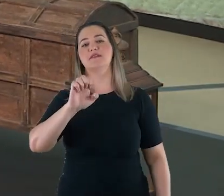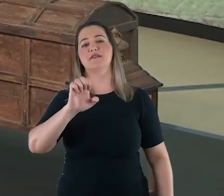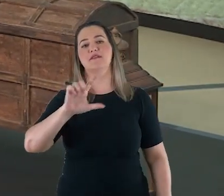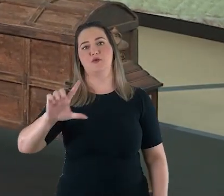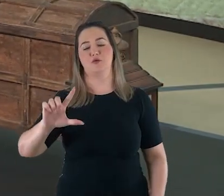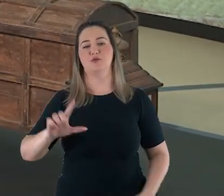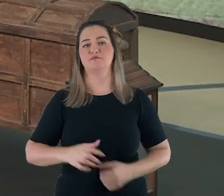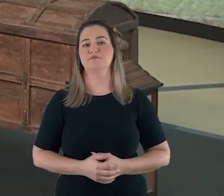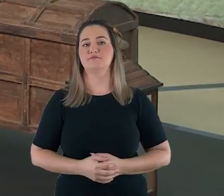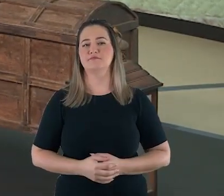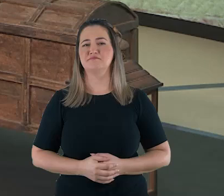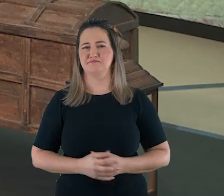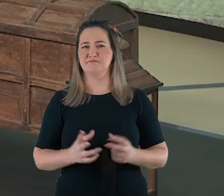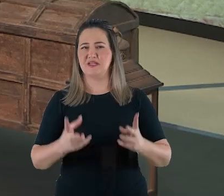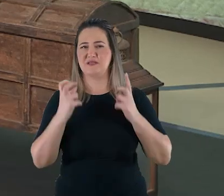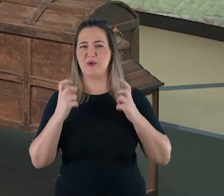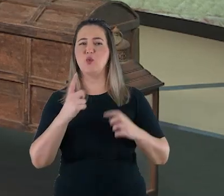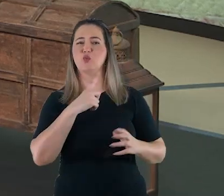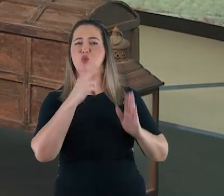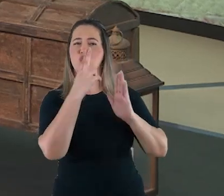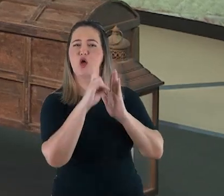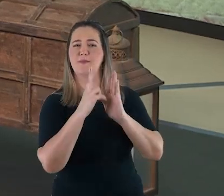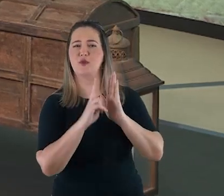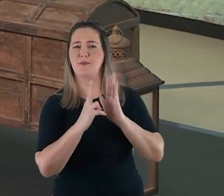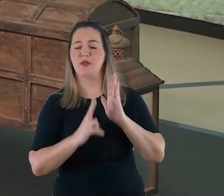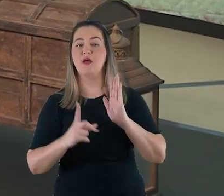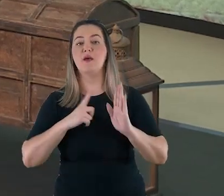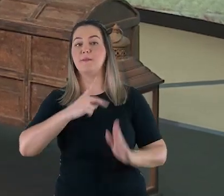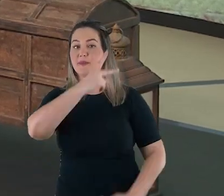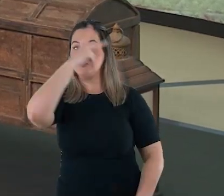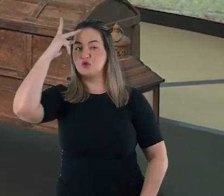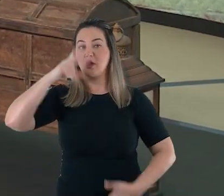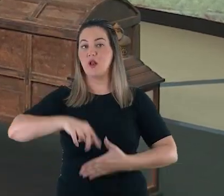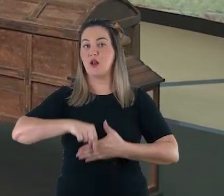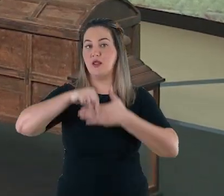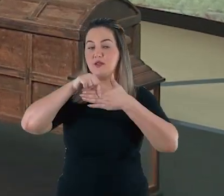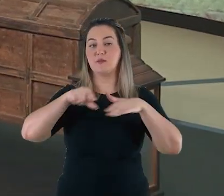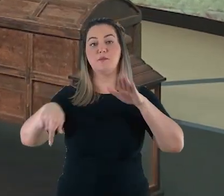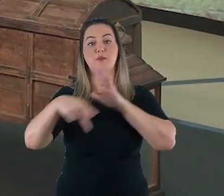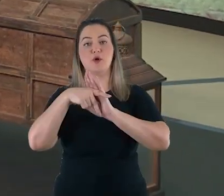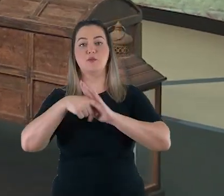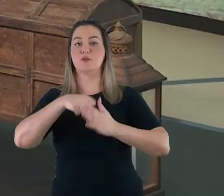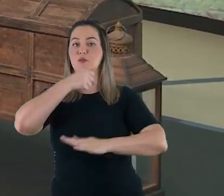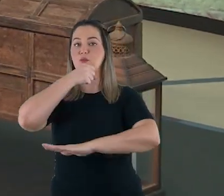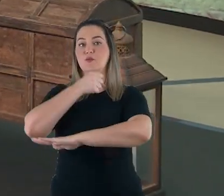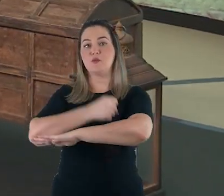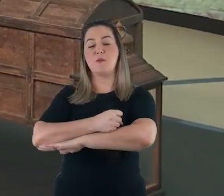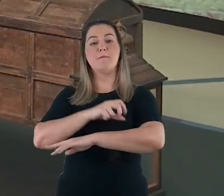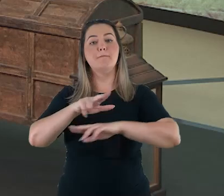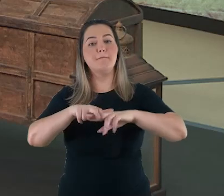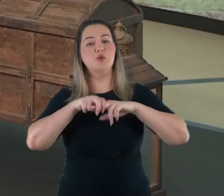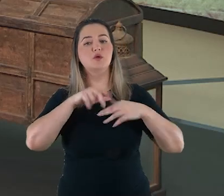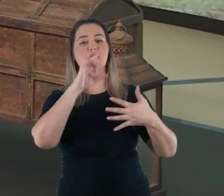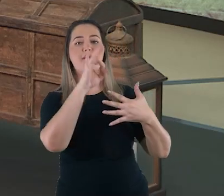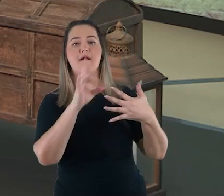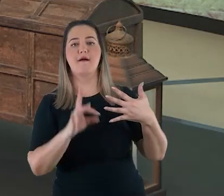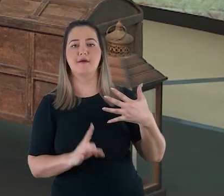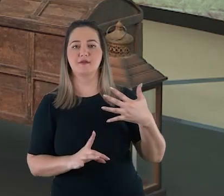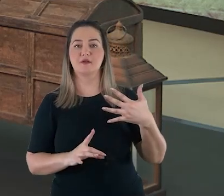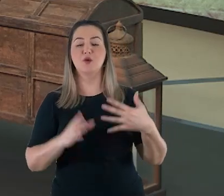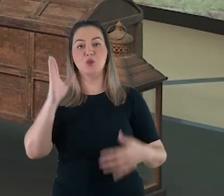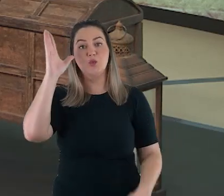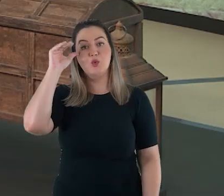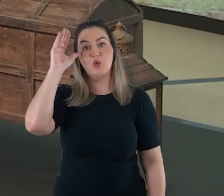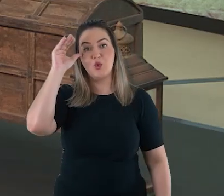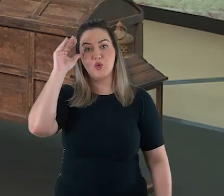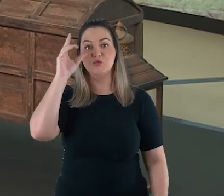citar ocupava um cargo administrativo na Babilônia. É assim que o texto babilônico fala de cada um deles. E, curiosamente, o